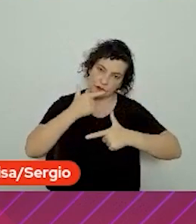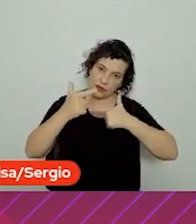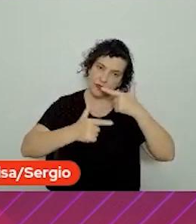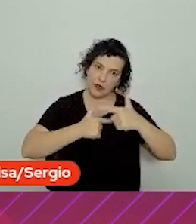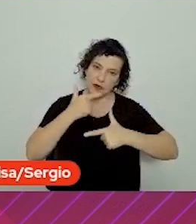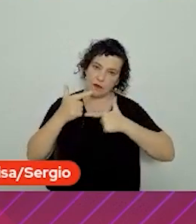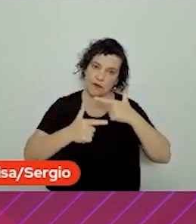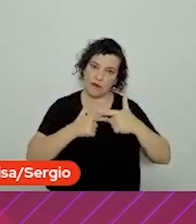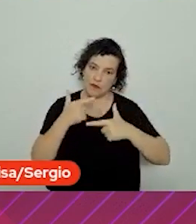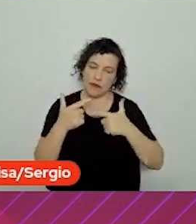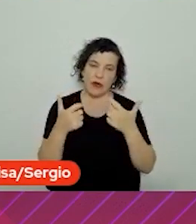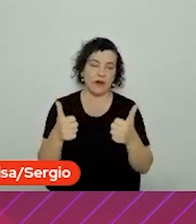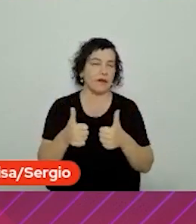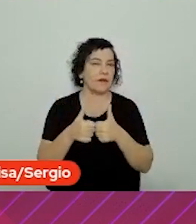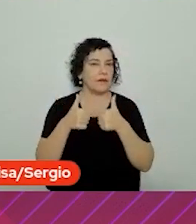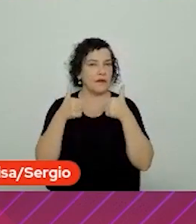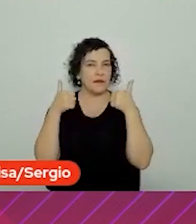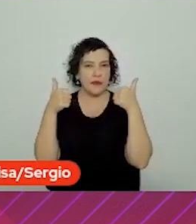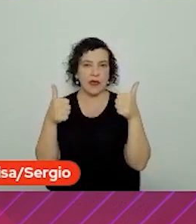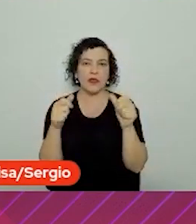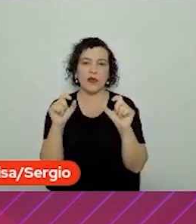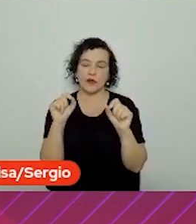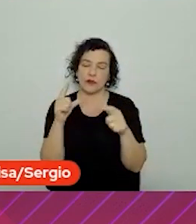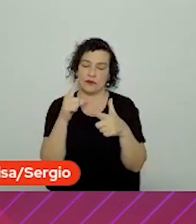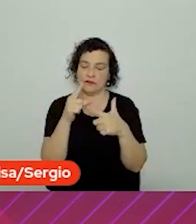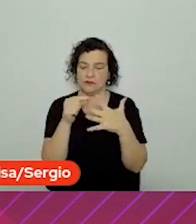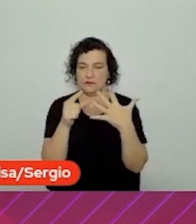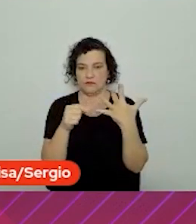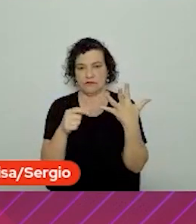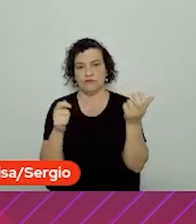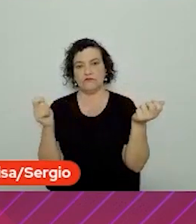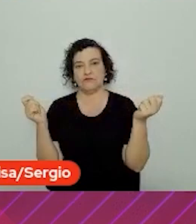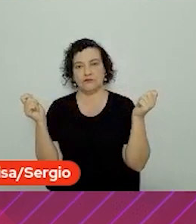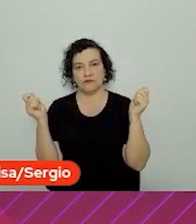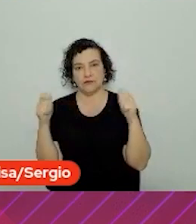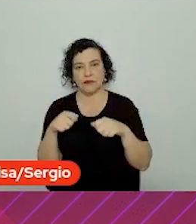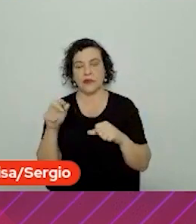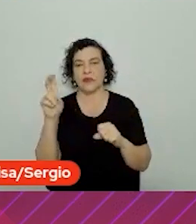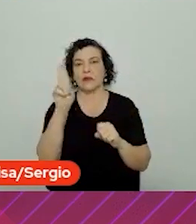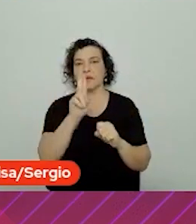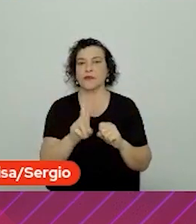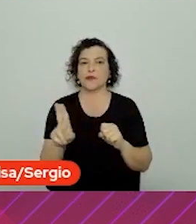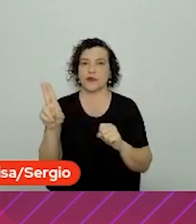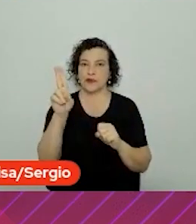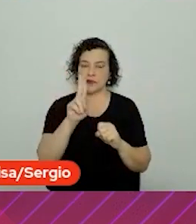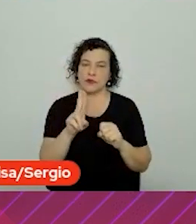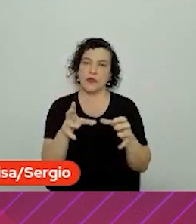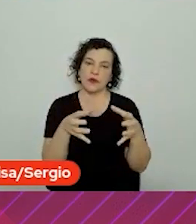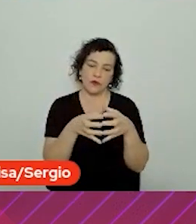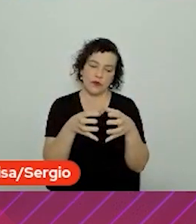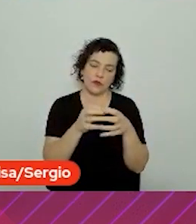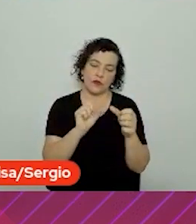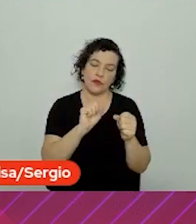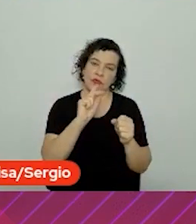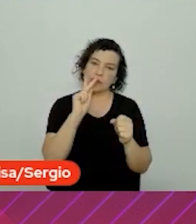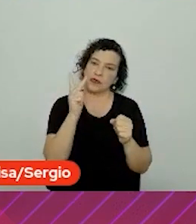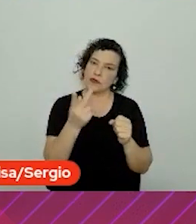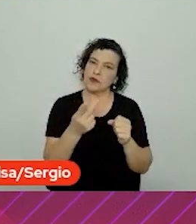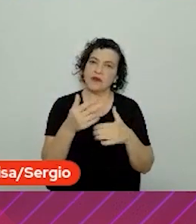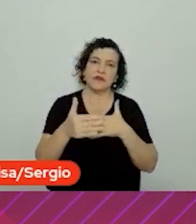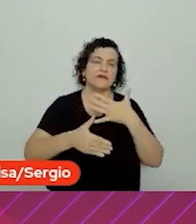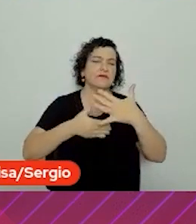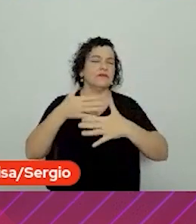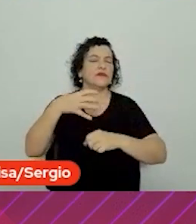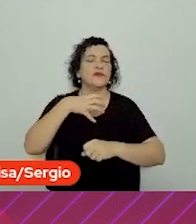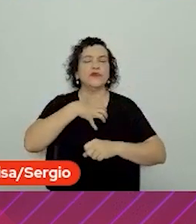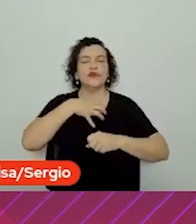a melhor abordagem e tratar com as equipes, com as pessoas, com os stakeholders, de maneira orgânica, de fazer com que as